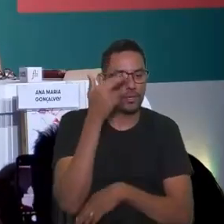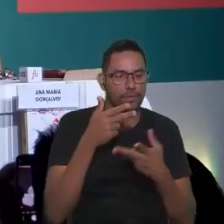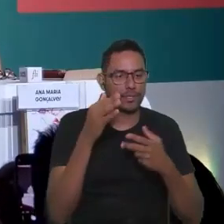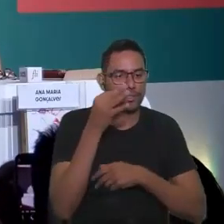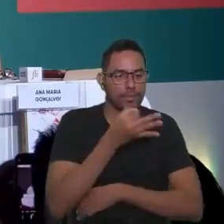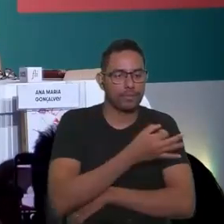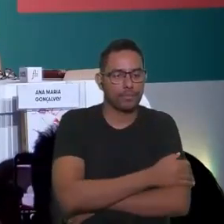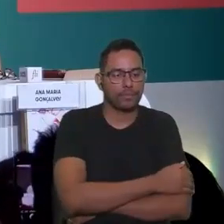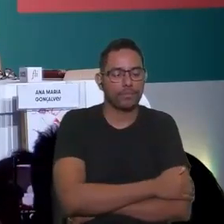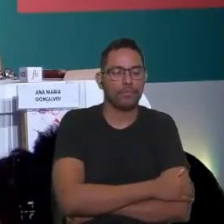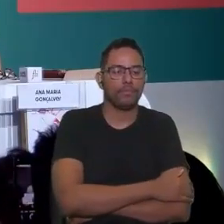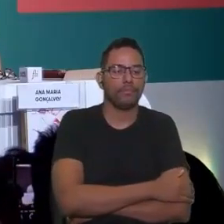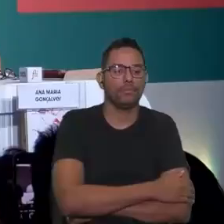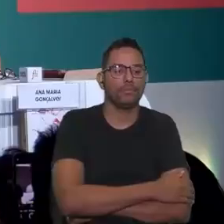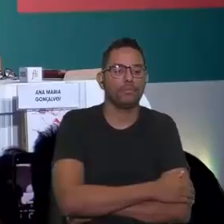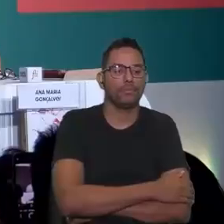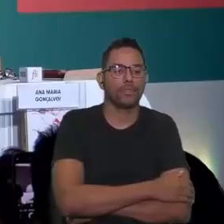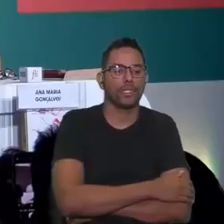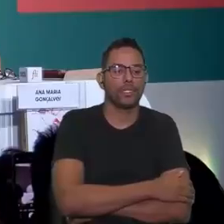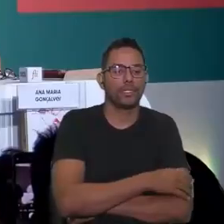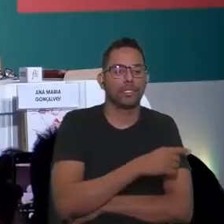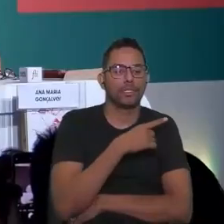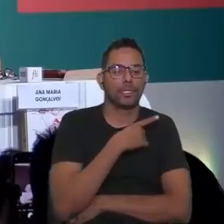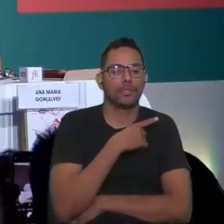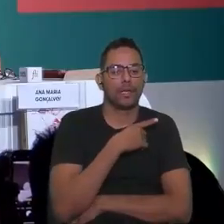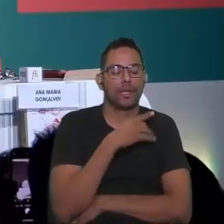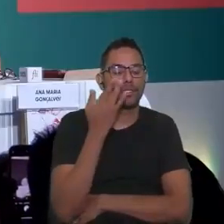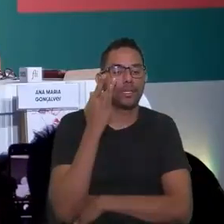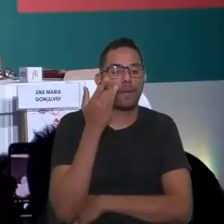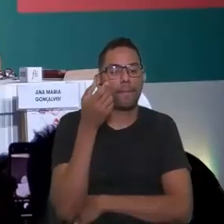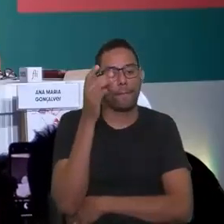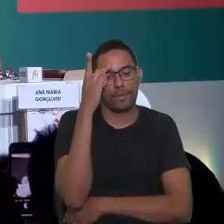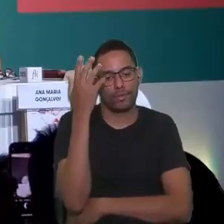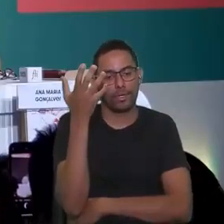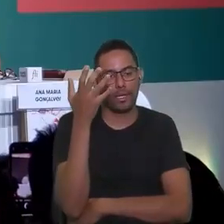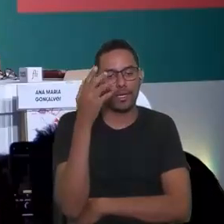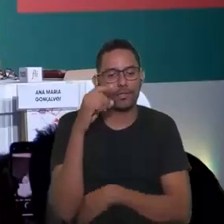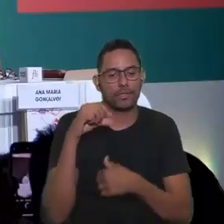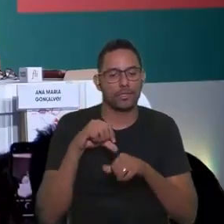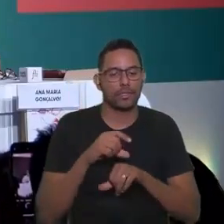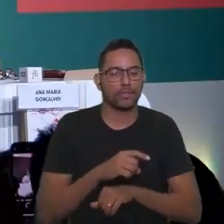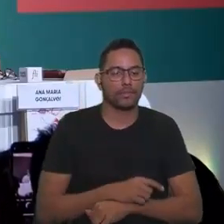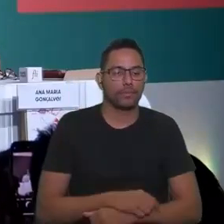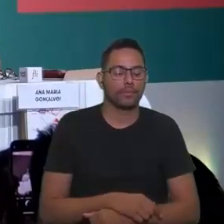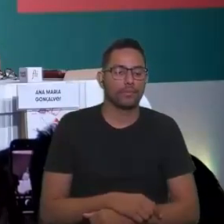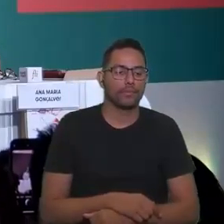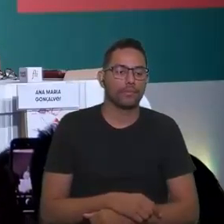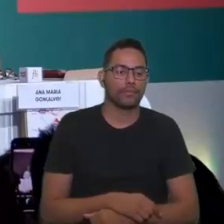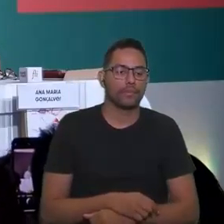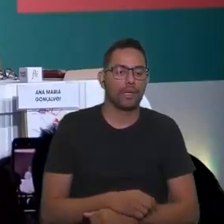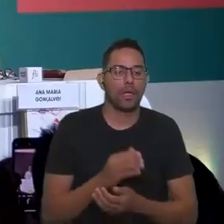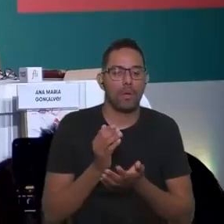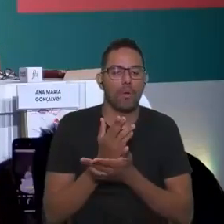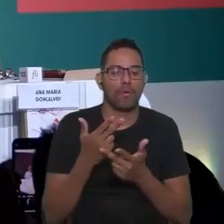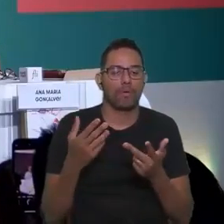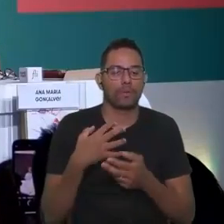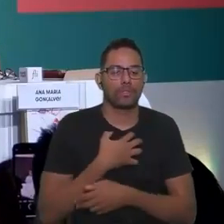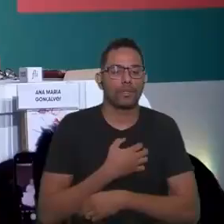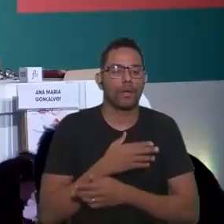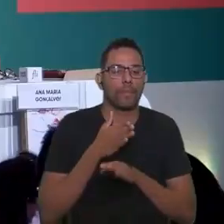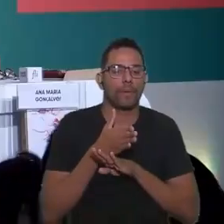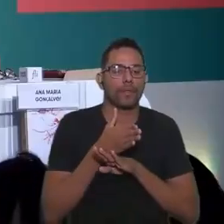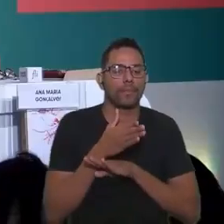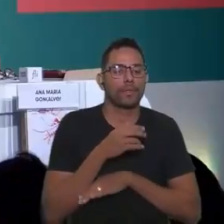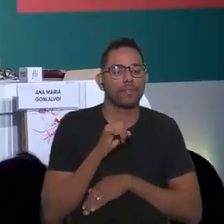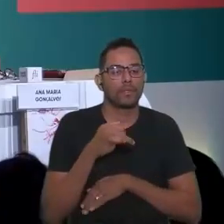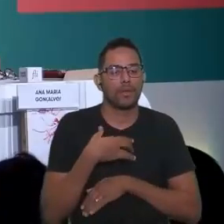dar certas, eu tenho de achar que as pessoas querem que eu esteja, que eu, de alguma forma, possa